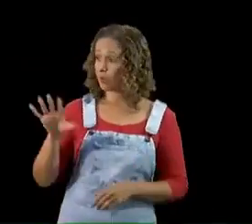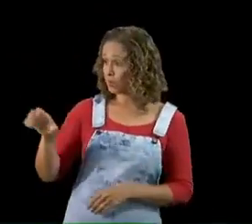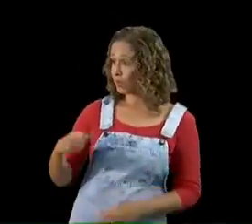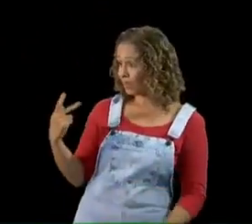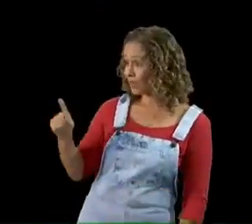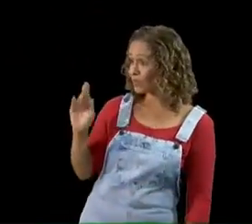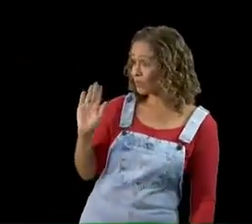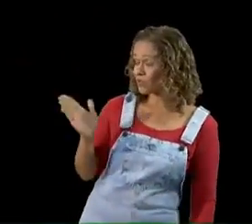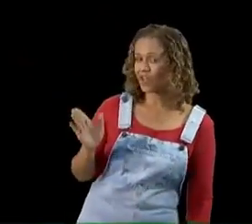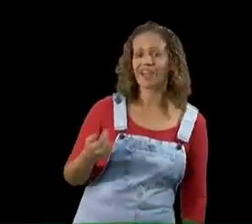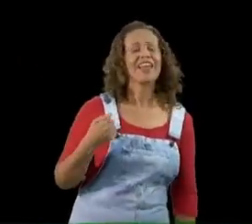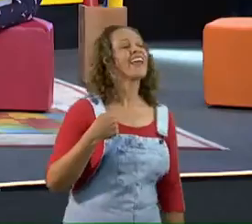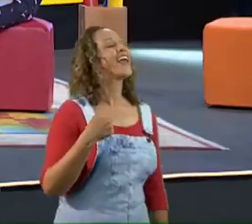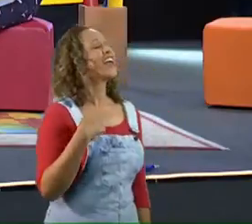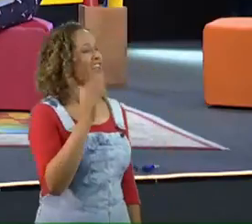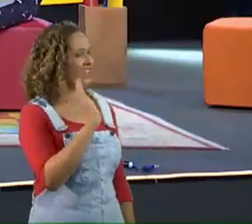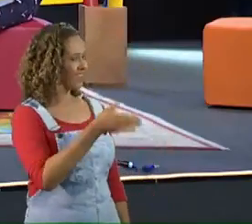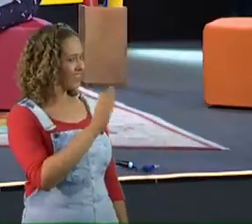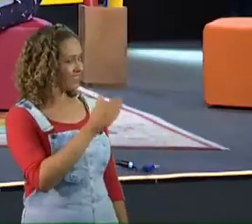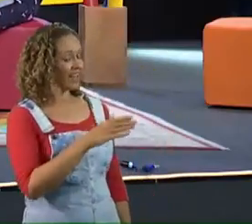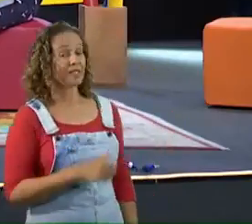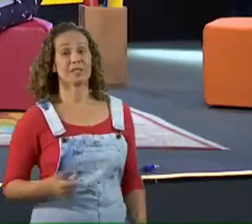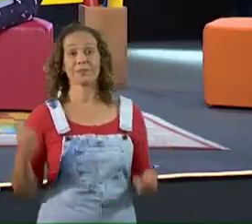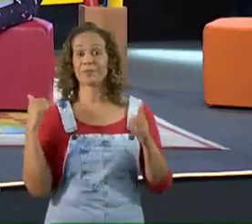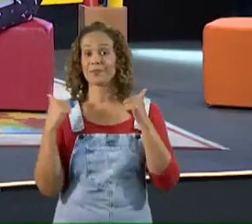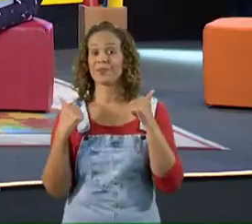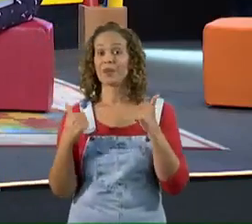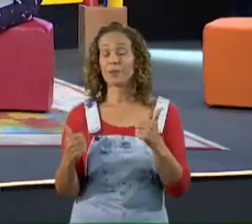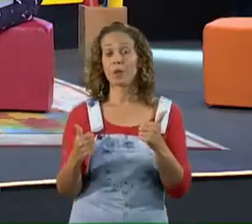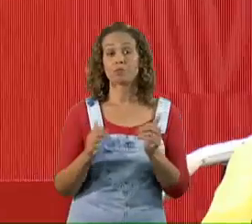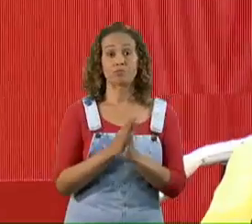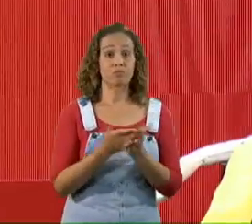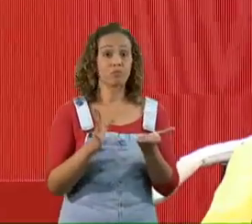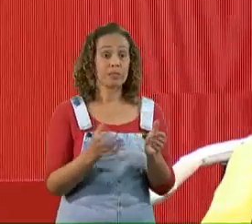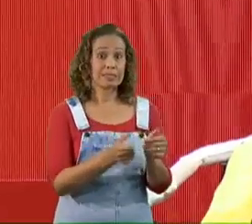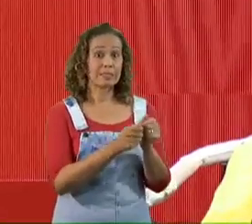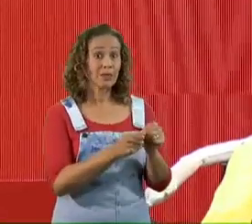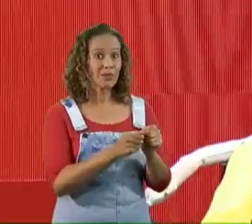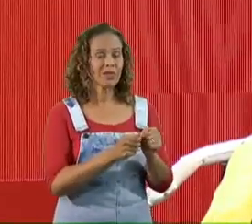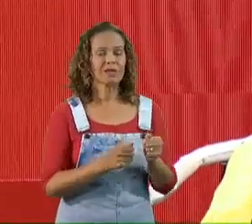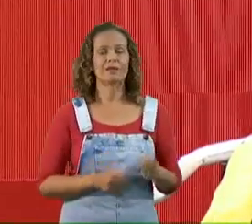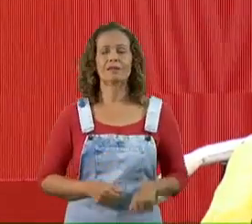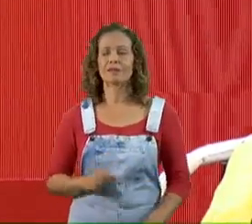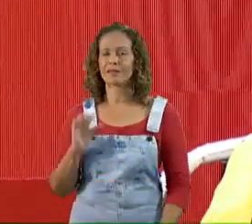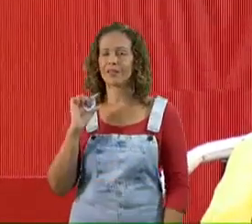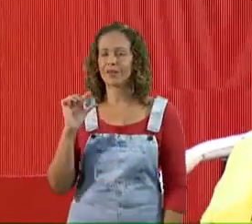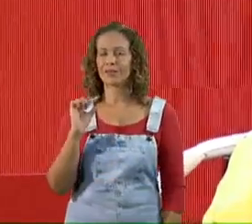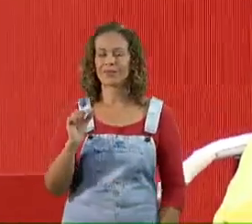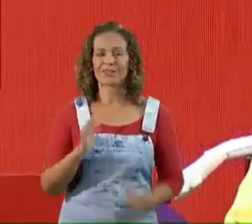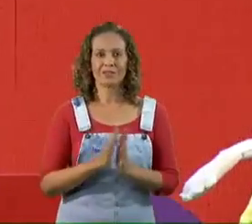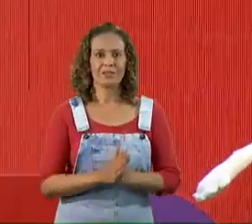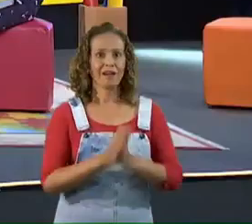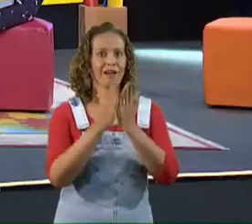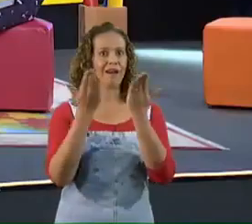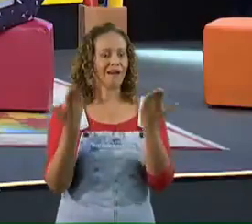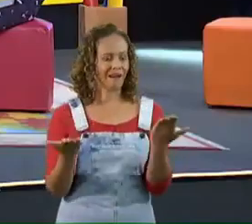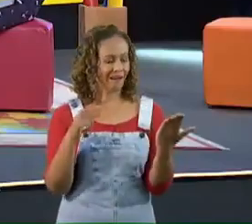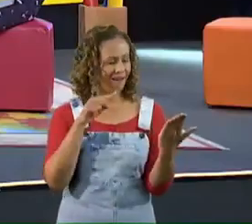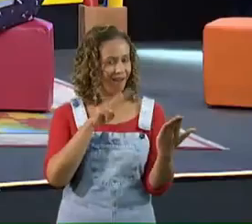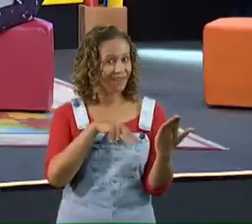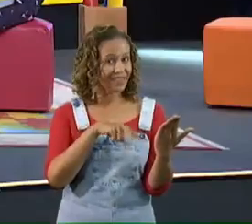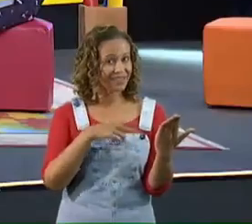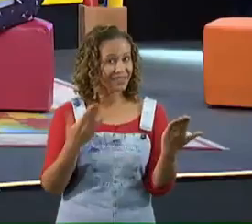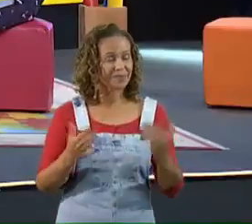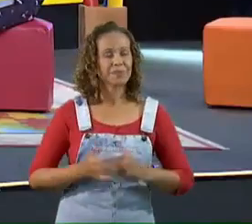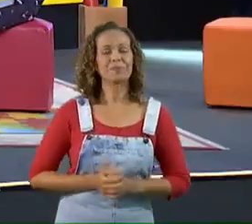já peguei a minha. Ah, então tá bom. Então, segura sua Bíblia, porque daqui a pouco a gente vai abri-la.